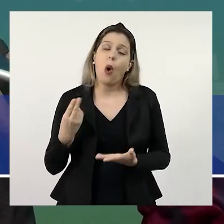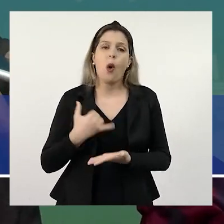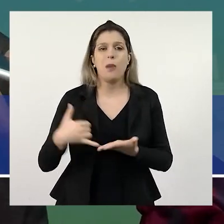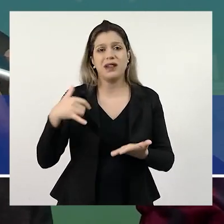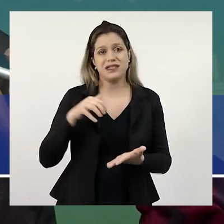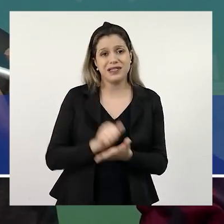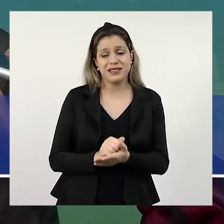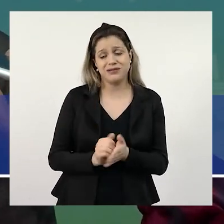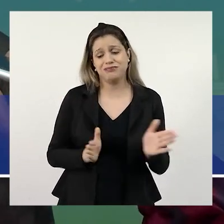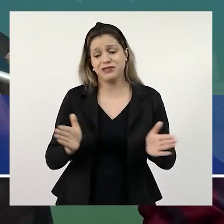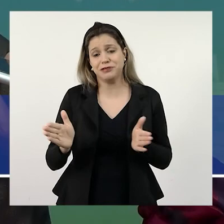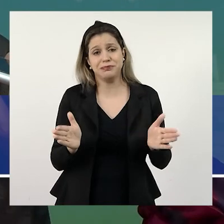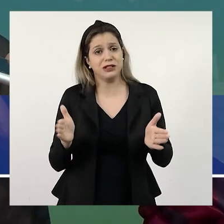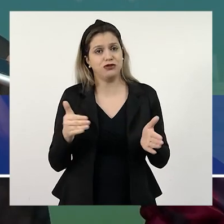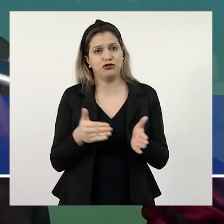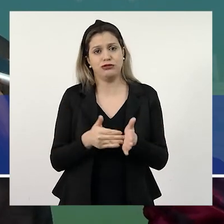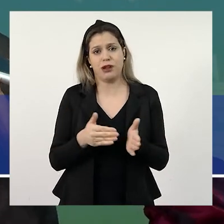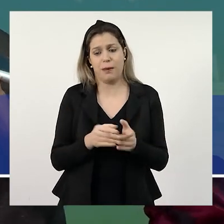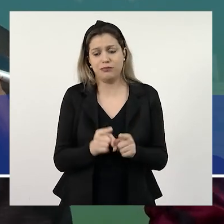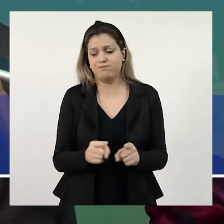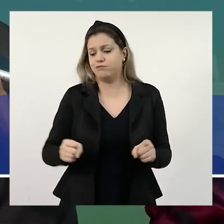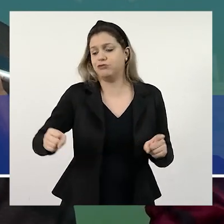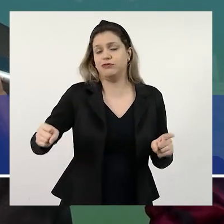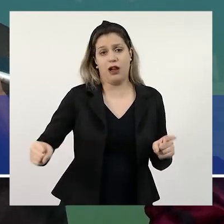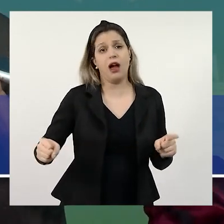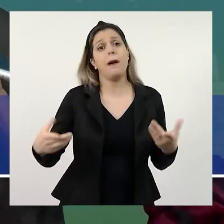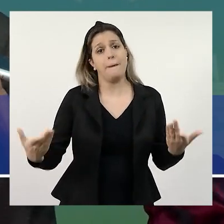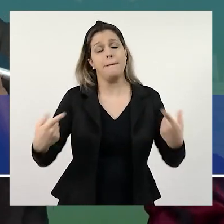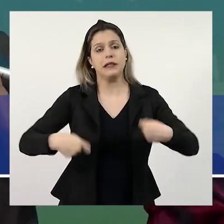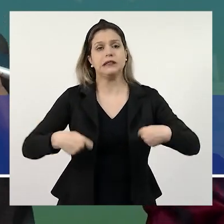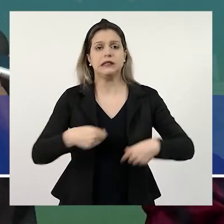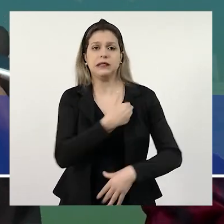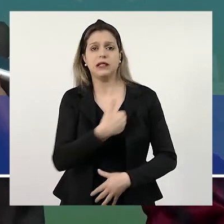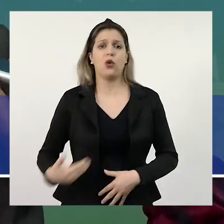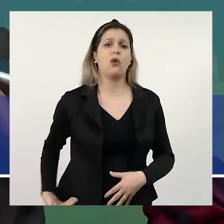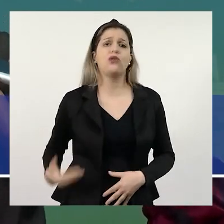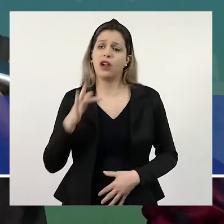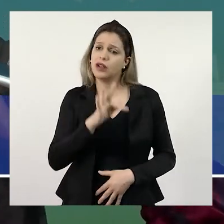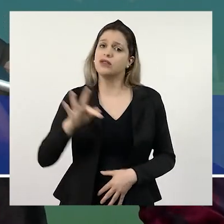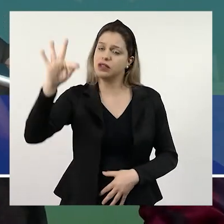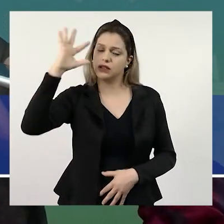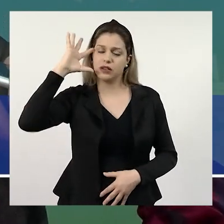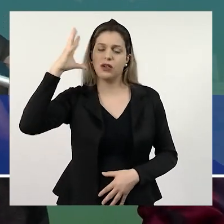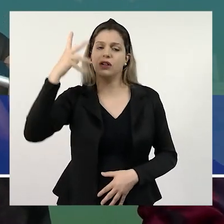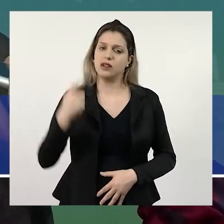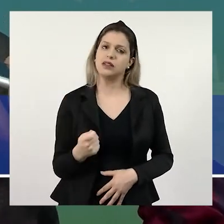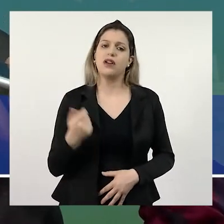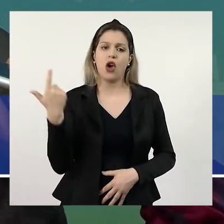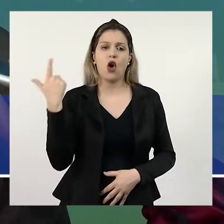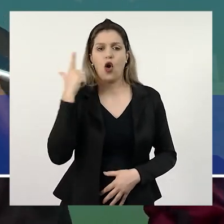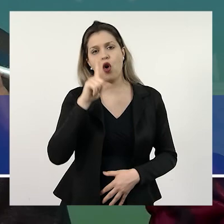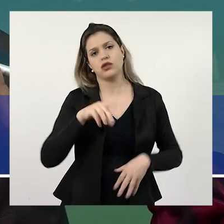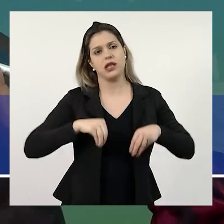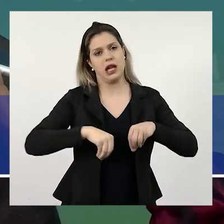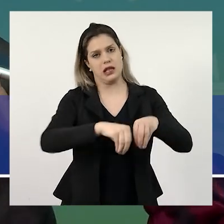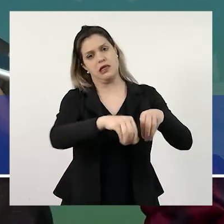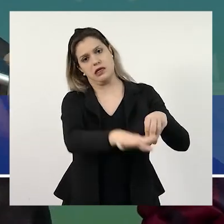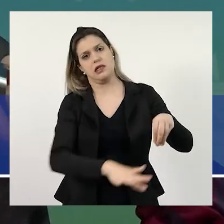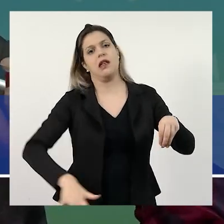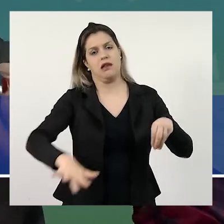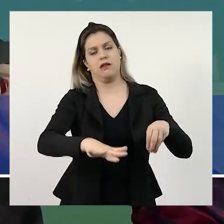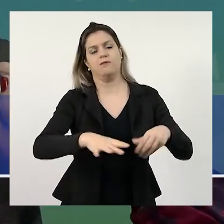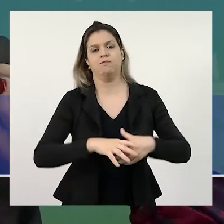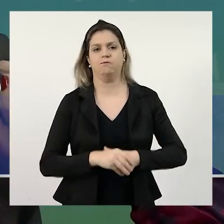inscrição provisória, não é, estabelecendo e prazo também para que o governo federal tome as medidas